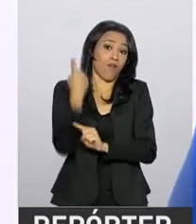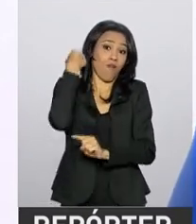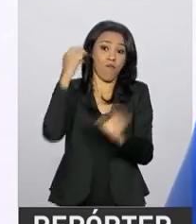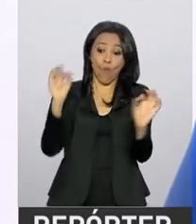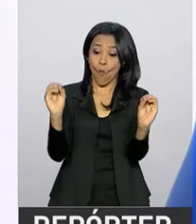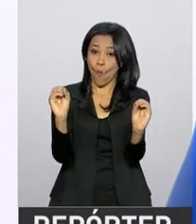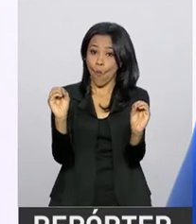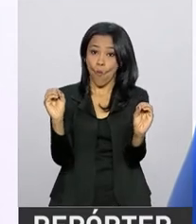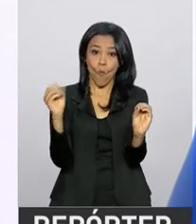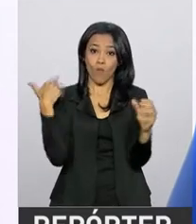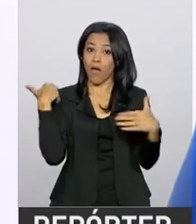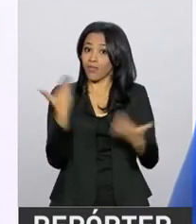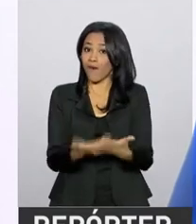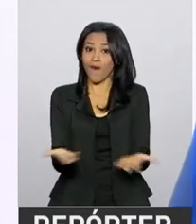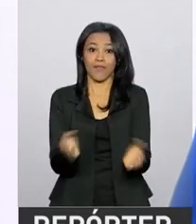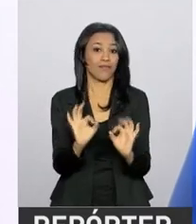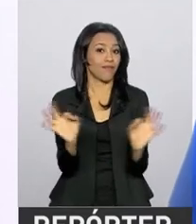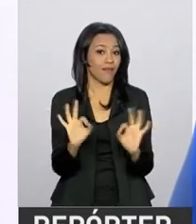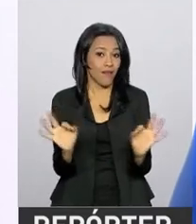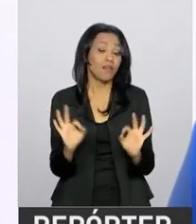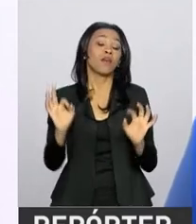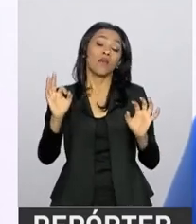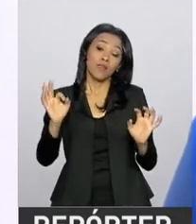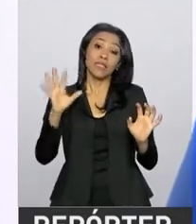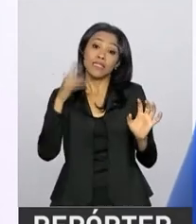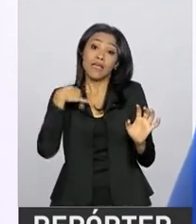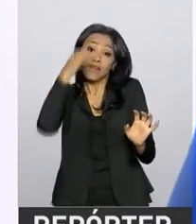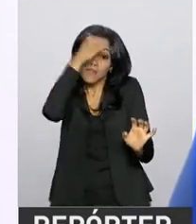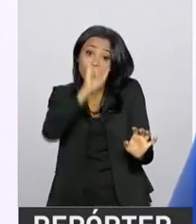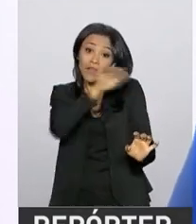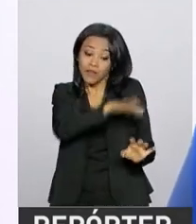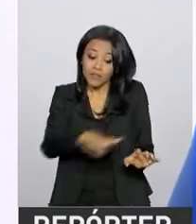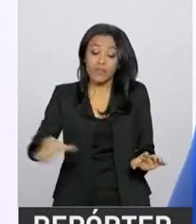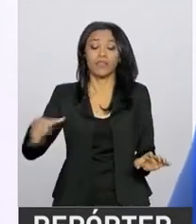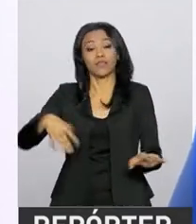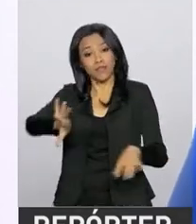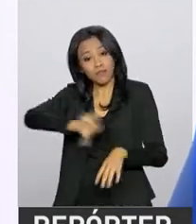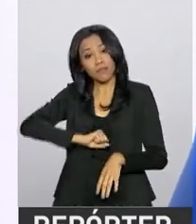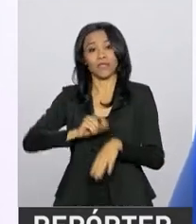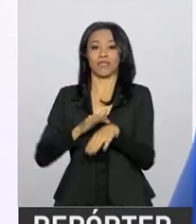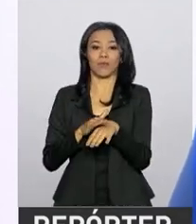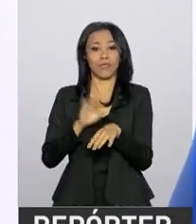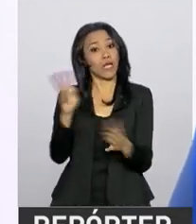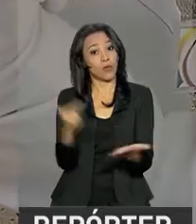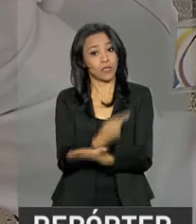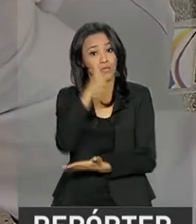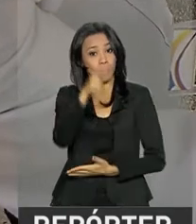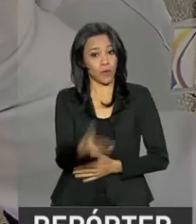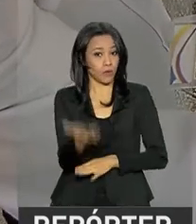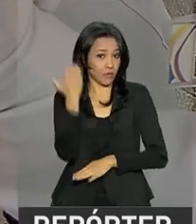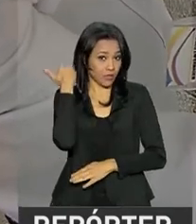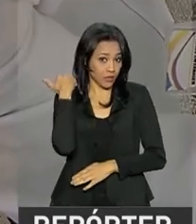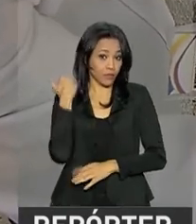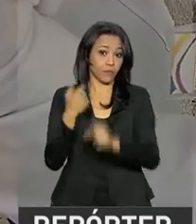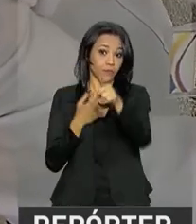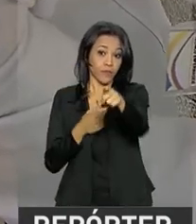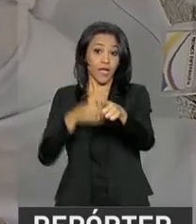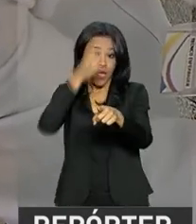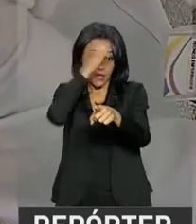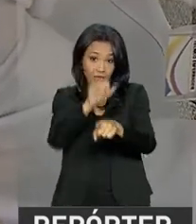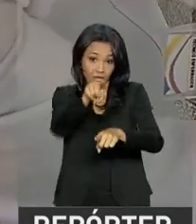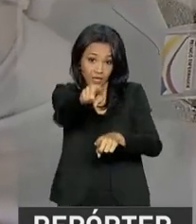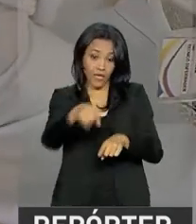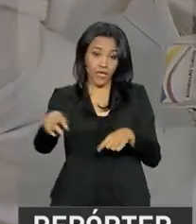queremos fazer com que as nossas crianças do presente não tenha doença que a cor o que aconteceu no passado para evitar que o pequeno antônio